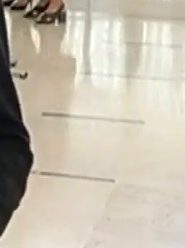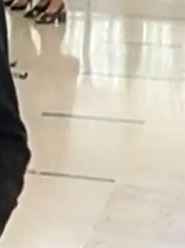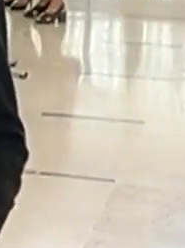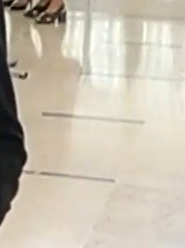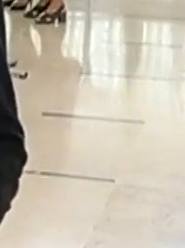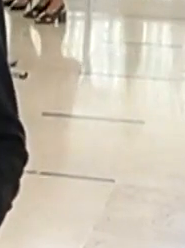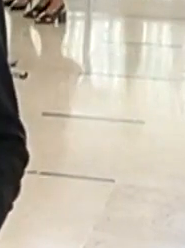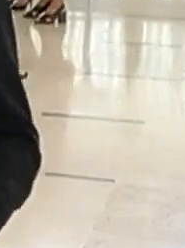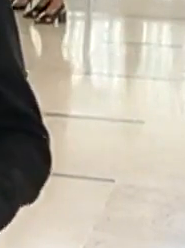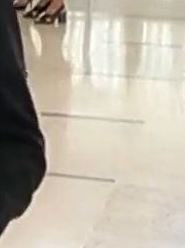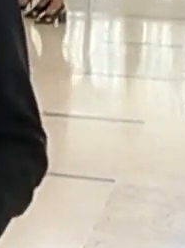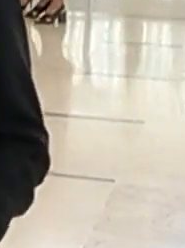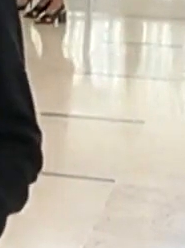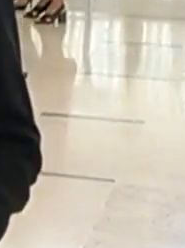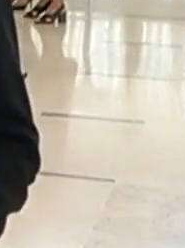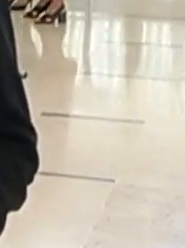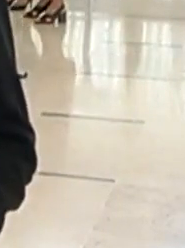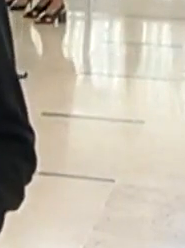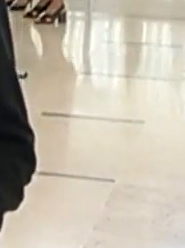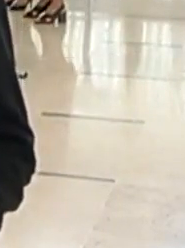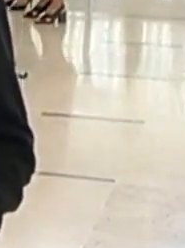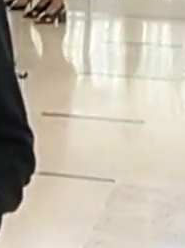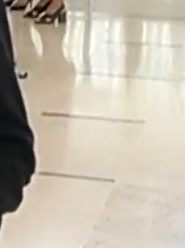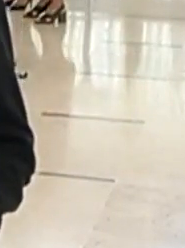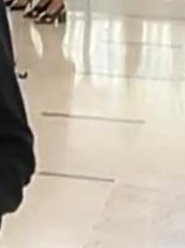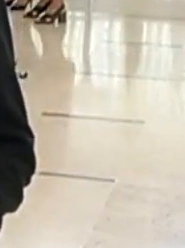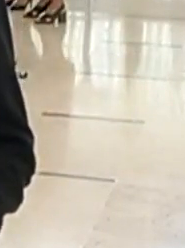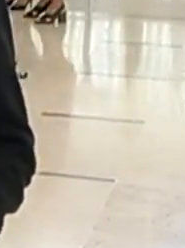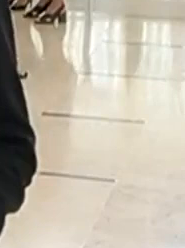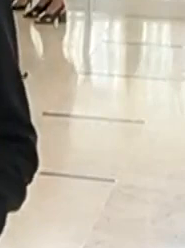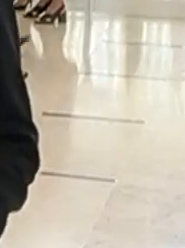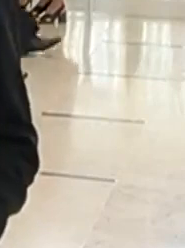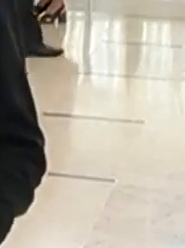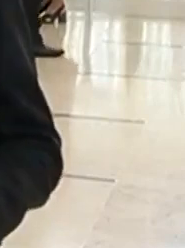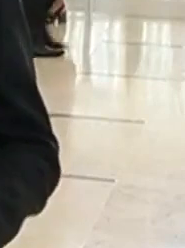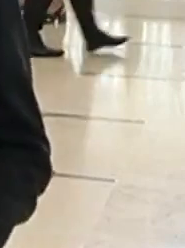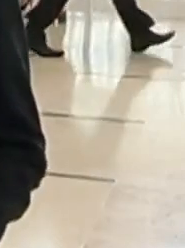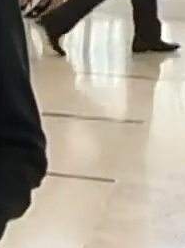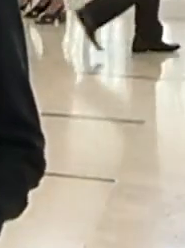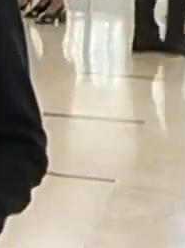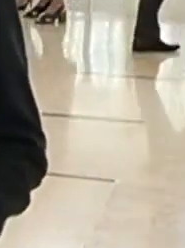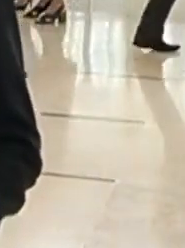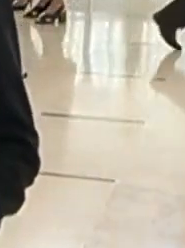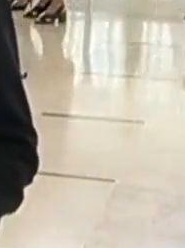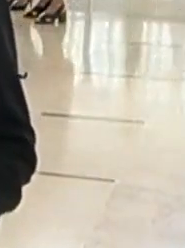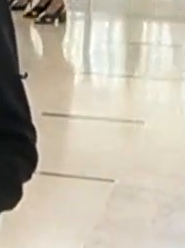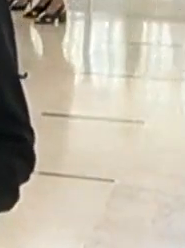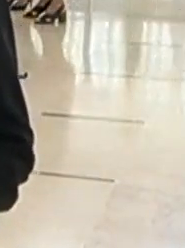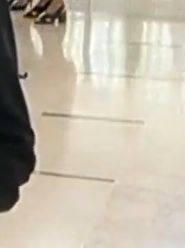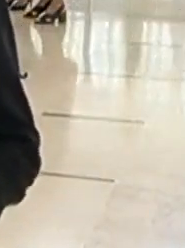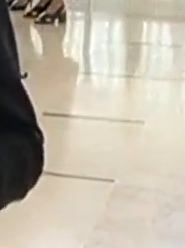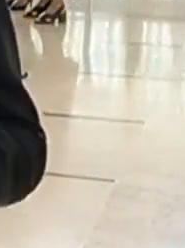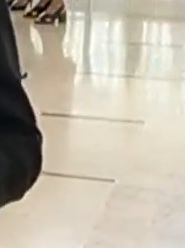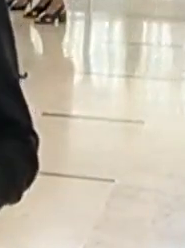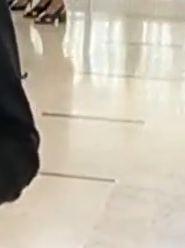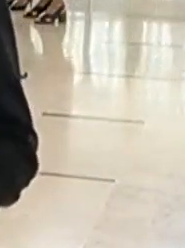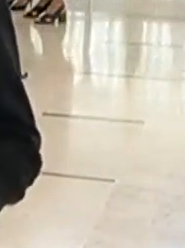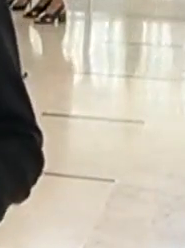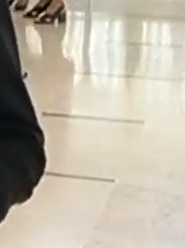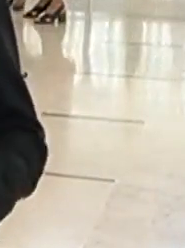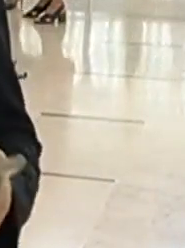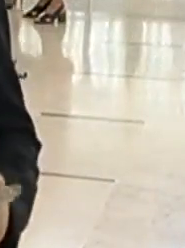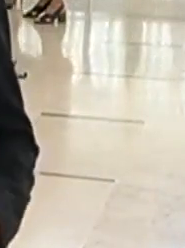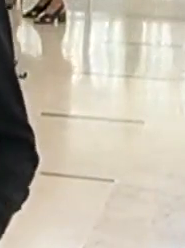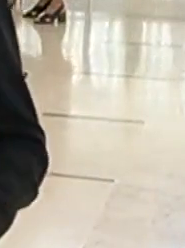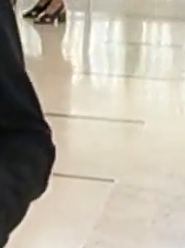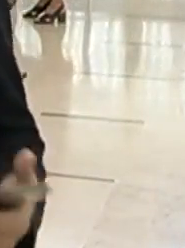sobre essa missão que ele recebeu do governador Romeu Zema, que é a de ser o primeiro vice-líder de governo aqui na Assembleia. Um papel muito